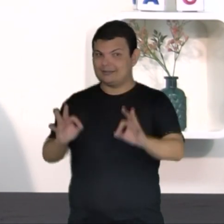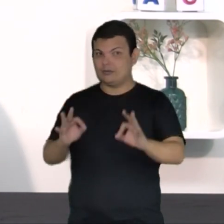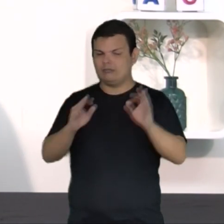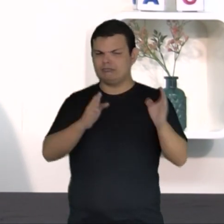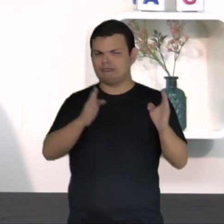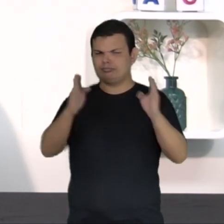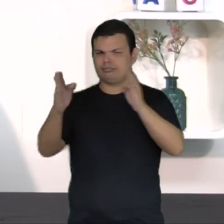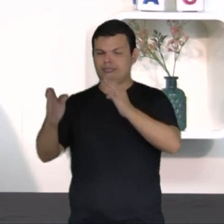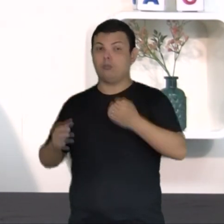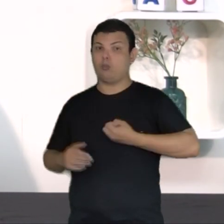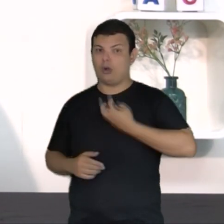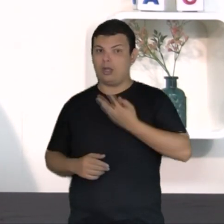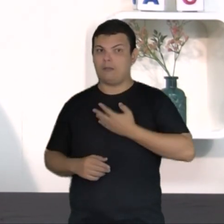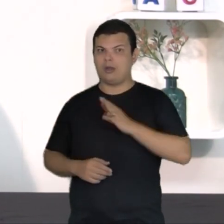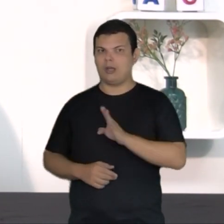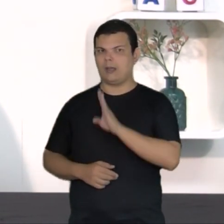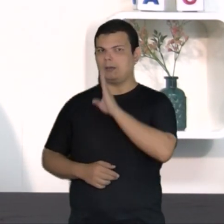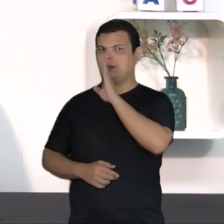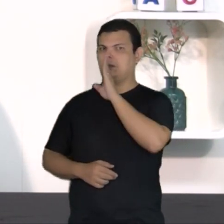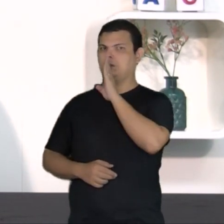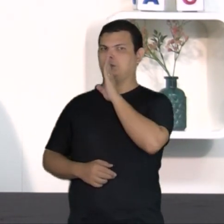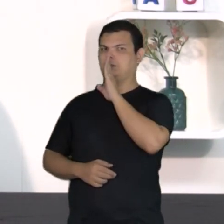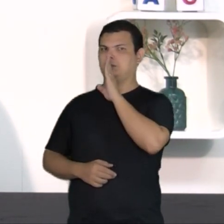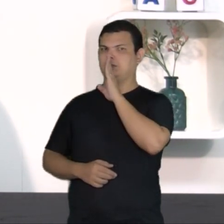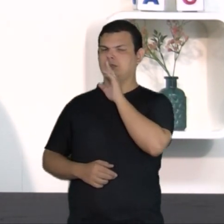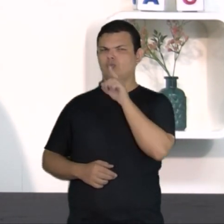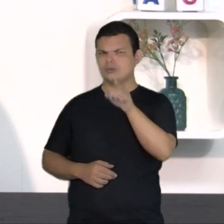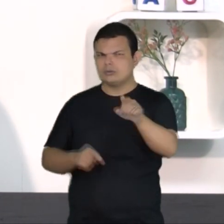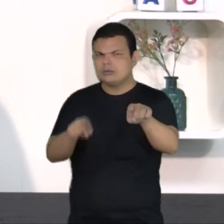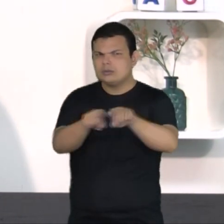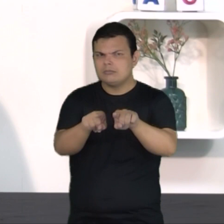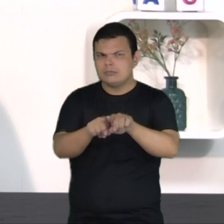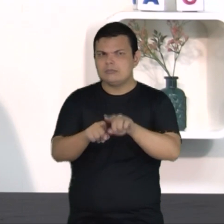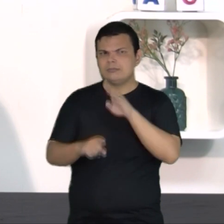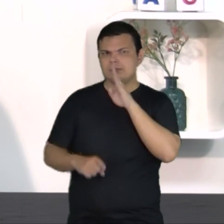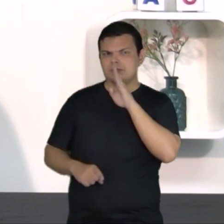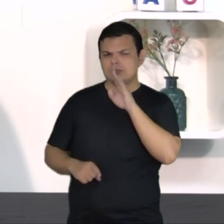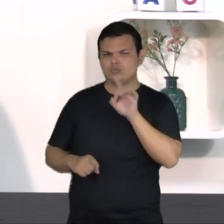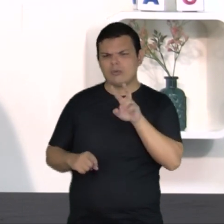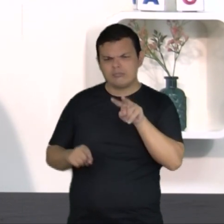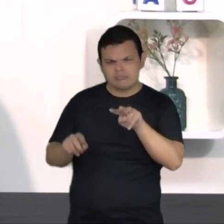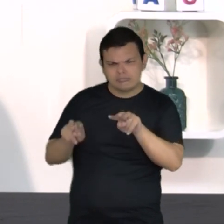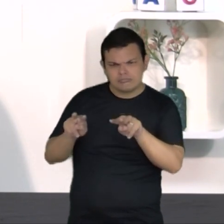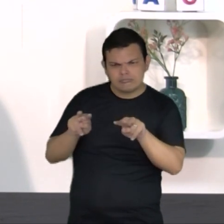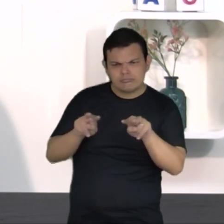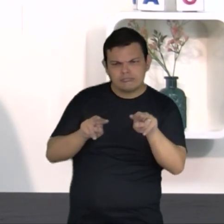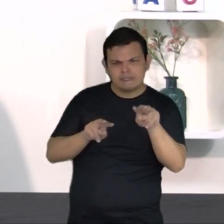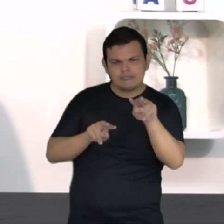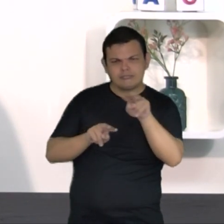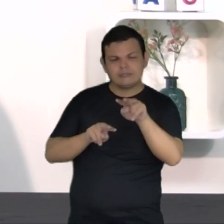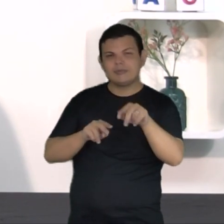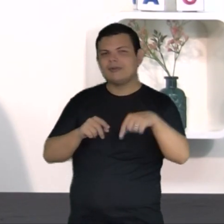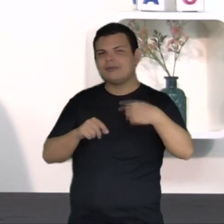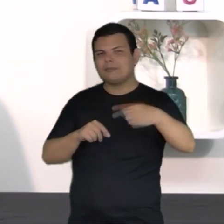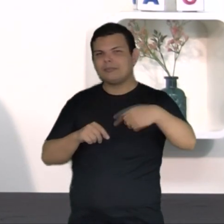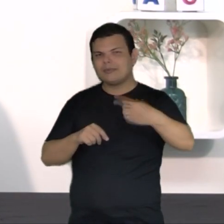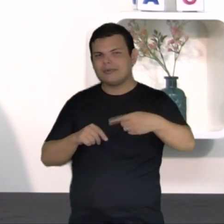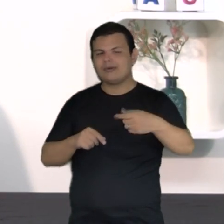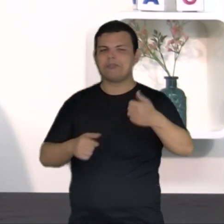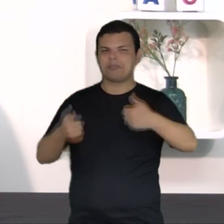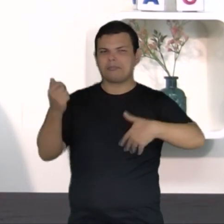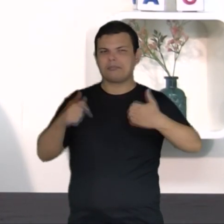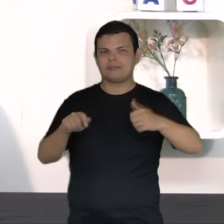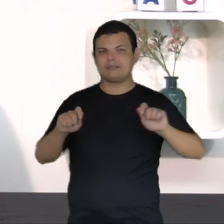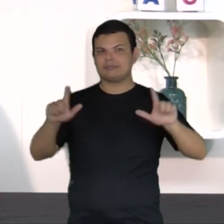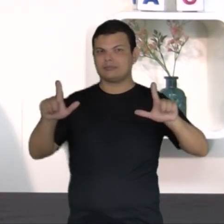poema, mas eu vou ficar em silêncio aqui e vocês fiquem em silêncio aí. Apenas observem e durante o slide a gente vai